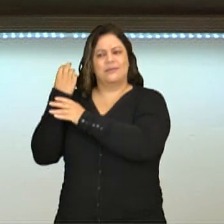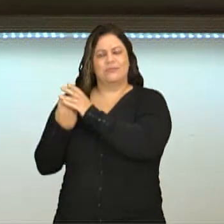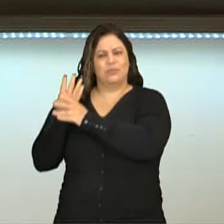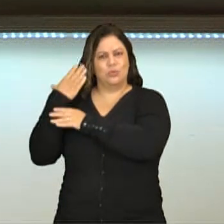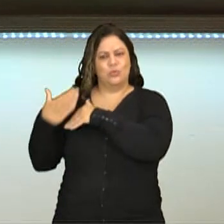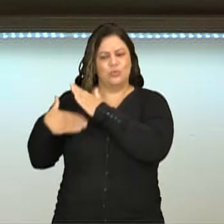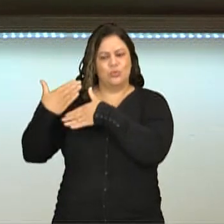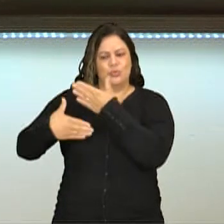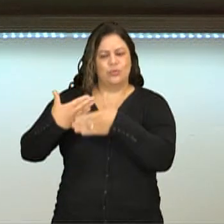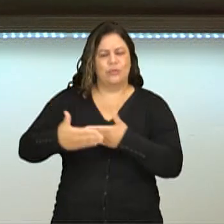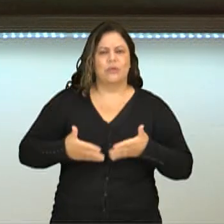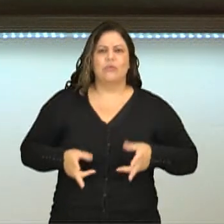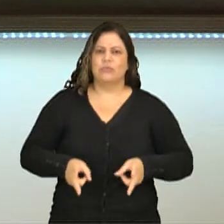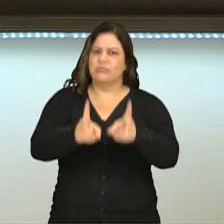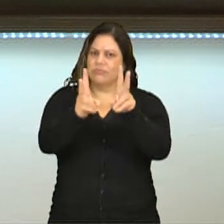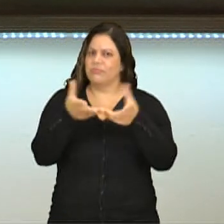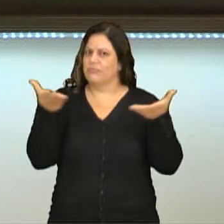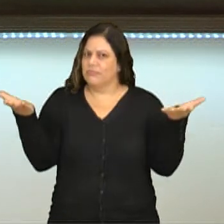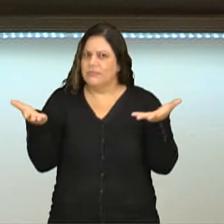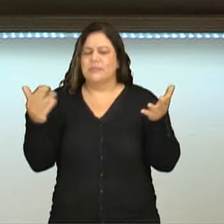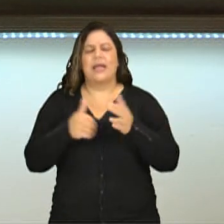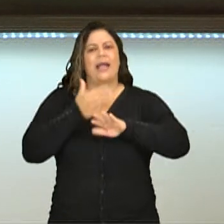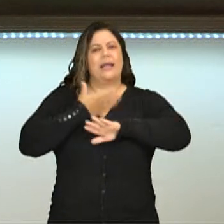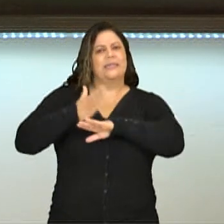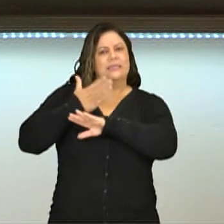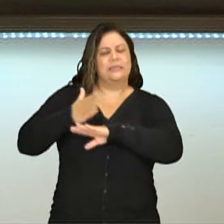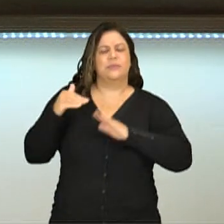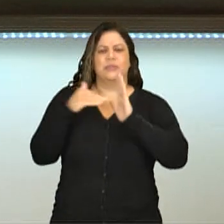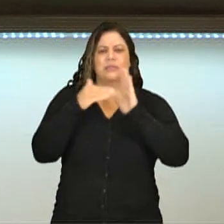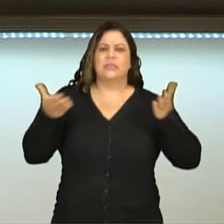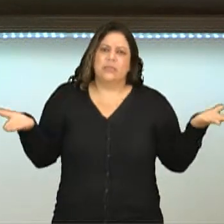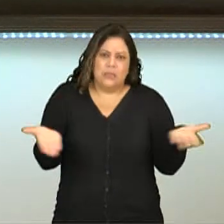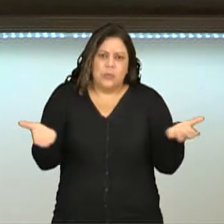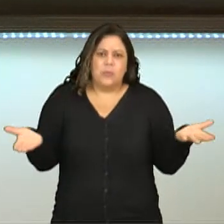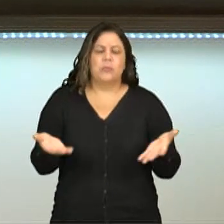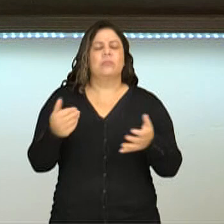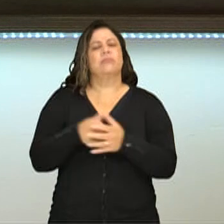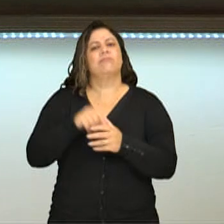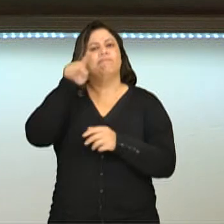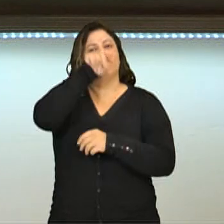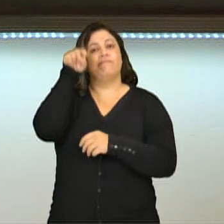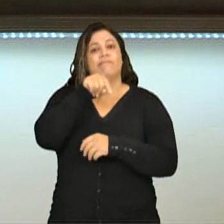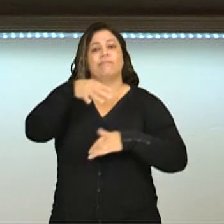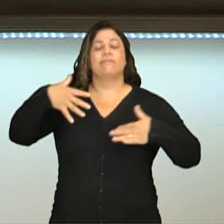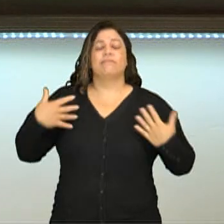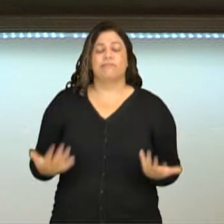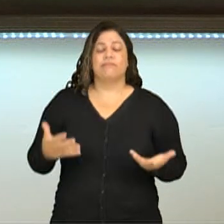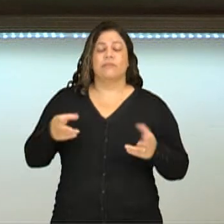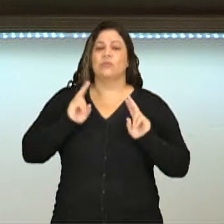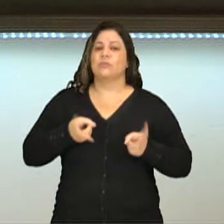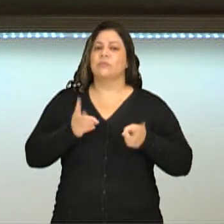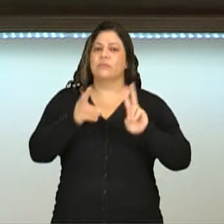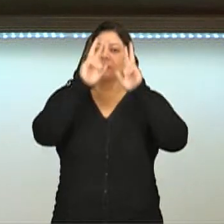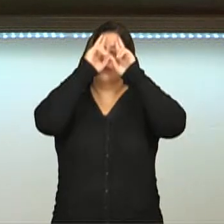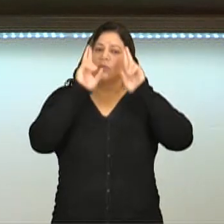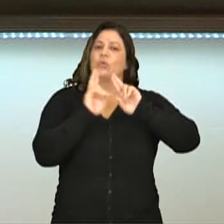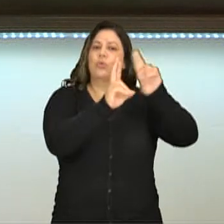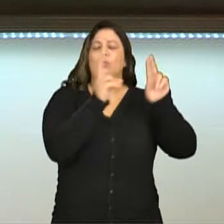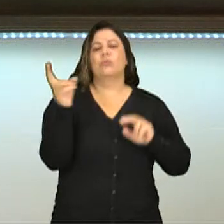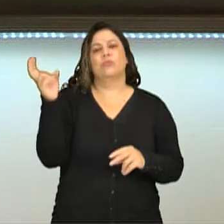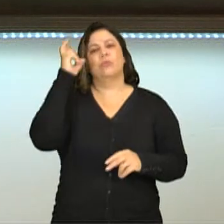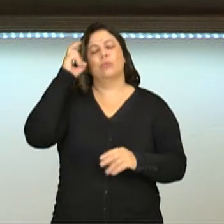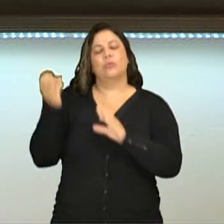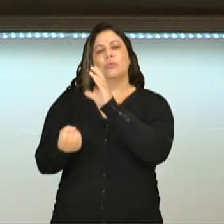hoje? Será que esses ritmos ainda são praticados hoje em dia? Será que eles mantiveram o respeito às suas culturas